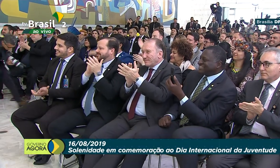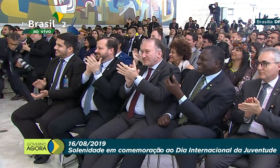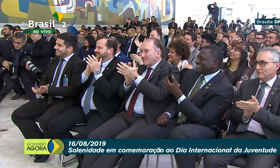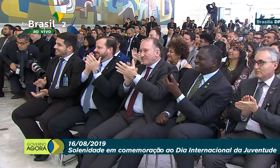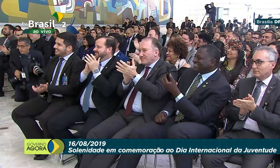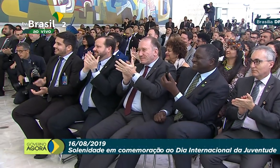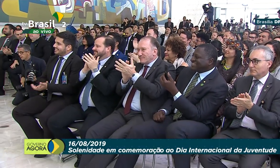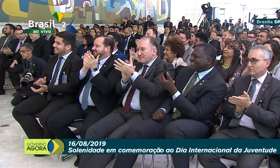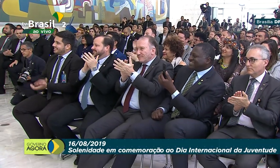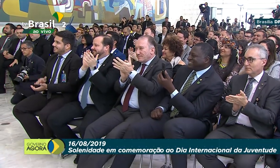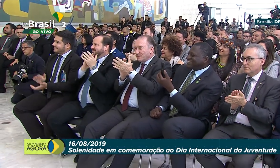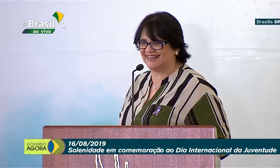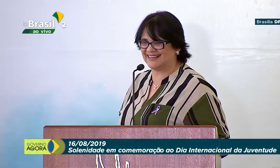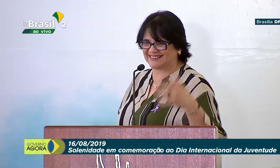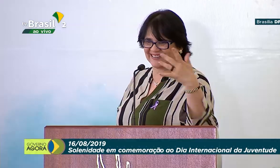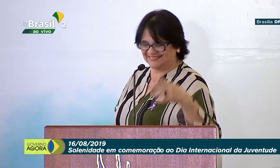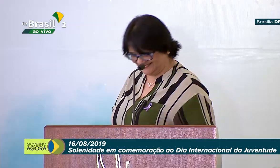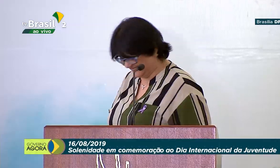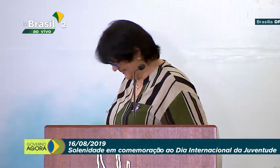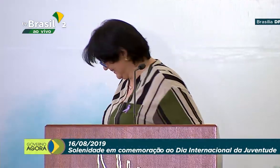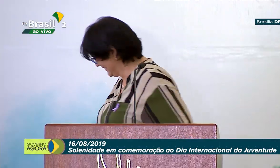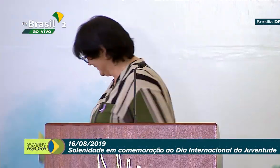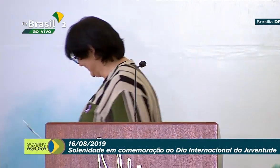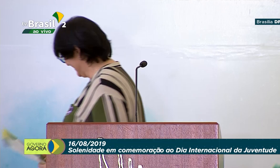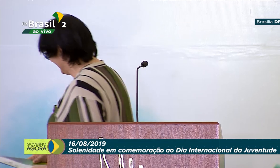Juventude. Orgulho dessa ministra.